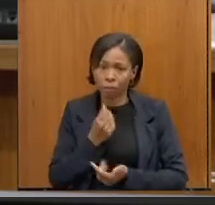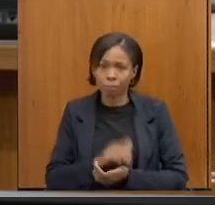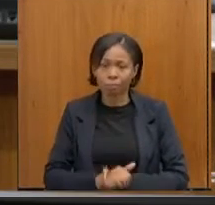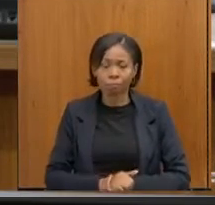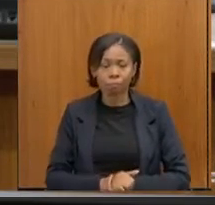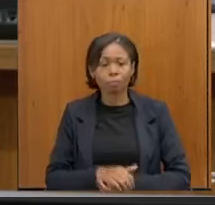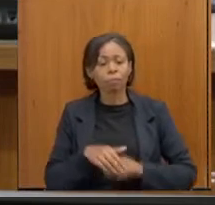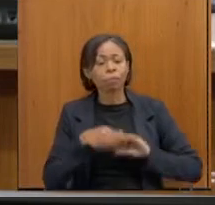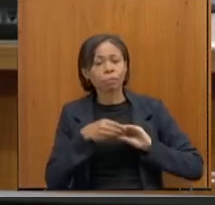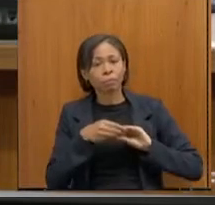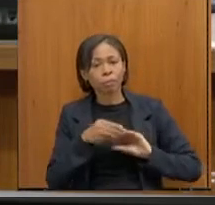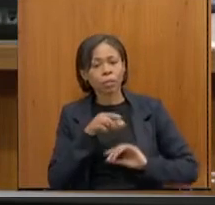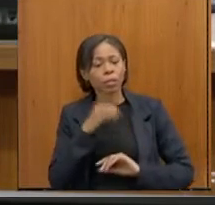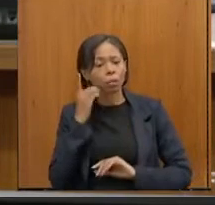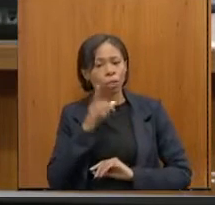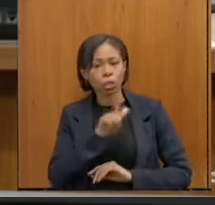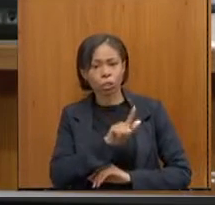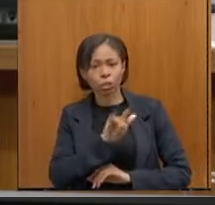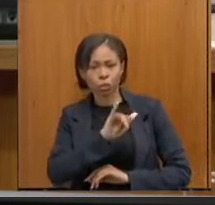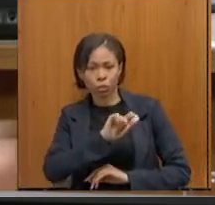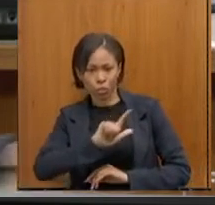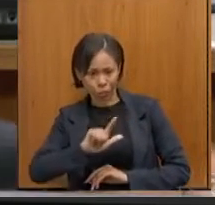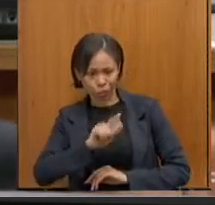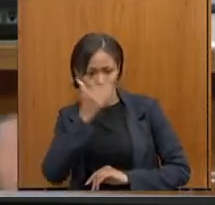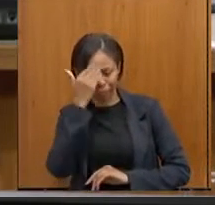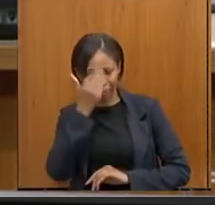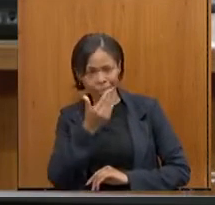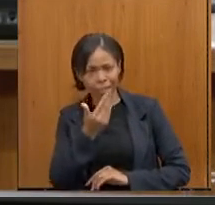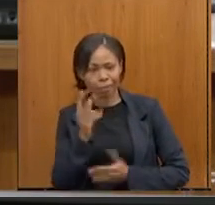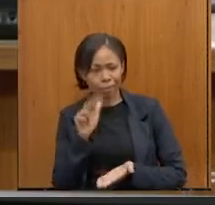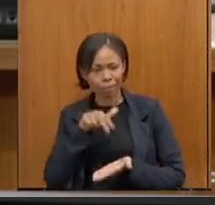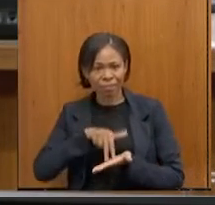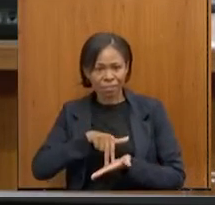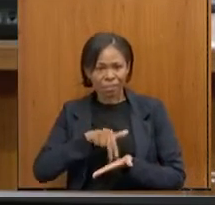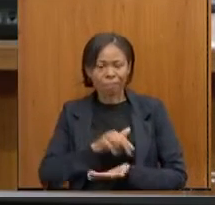cumprimentar o deputado João Pereira ligado pela presença deputado